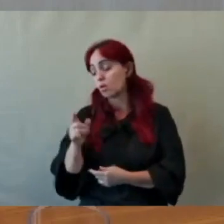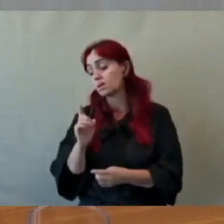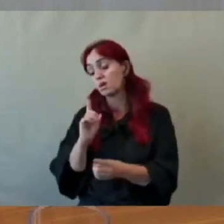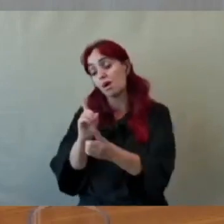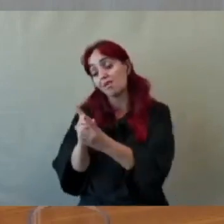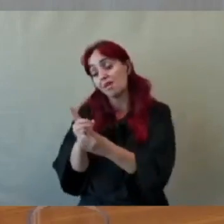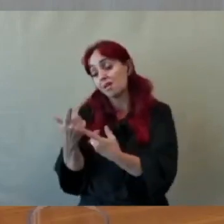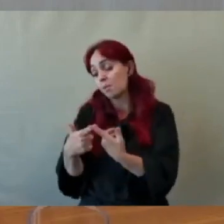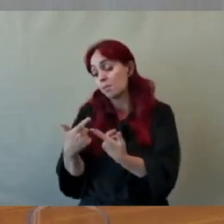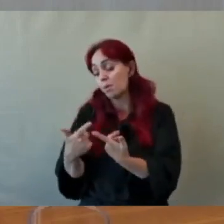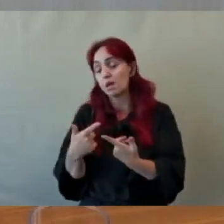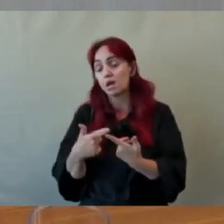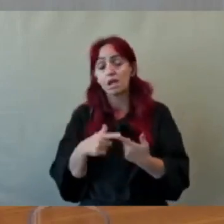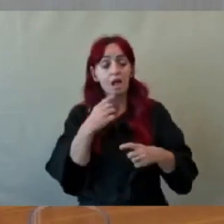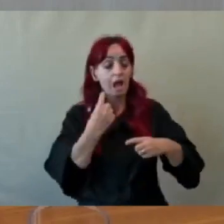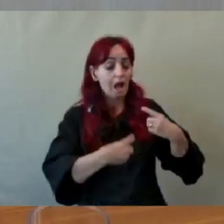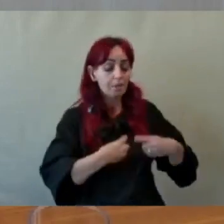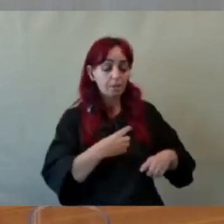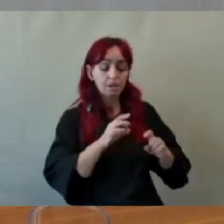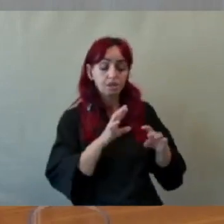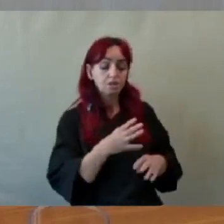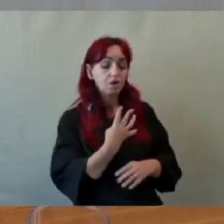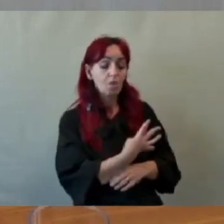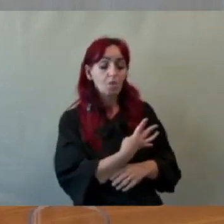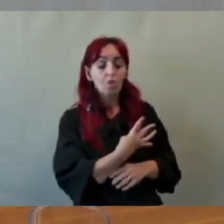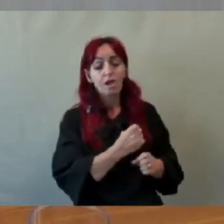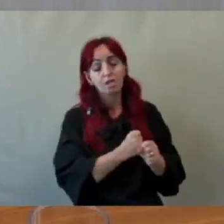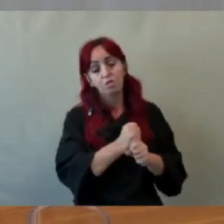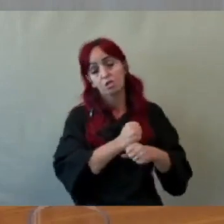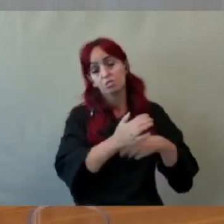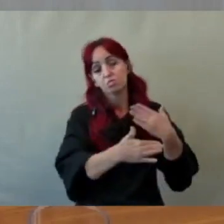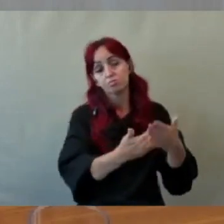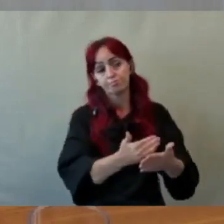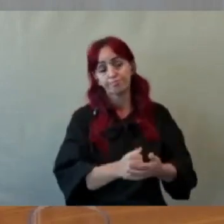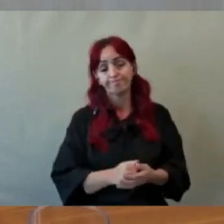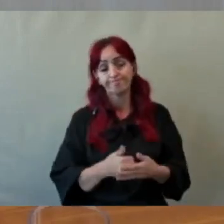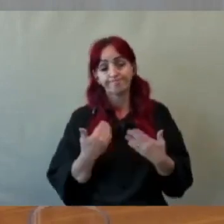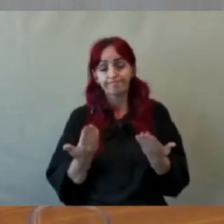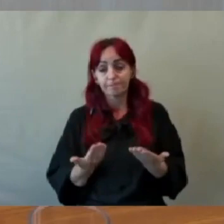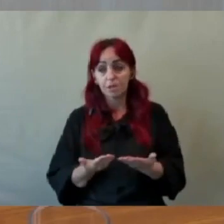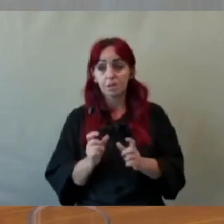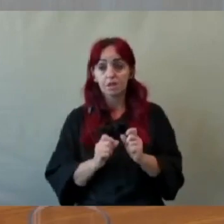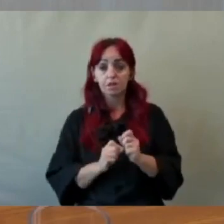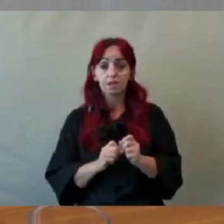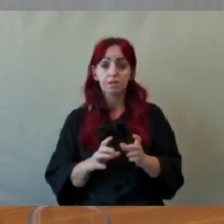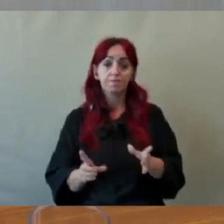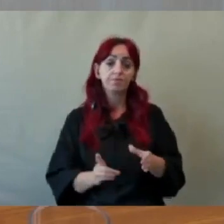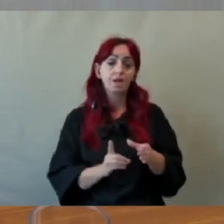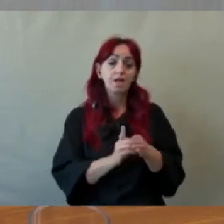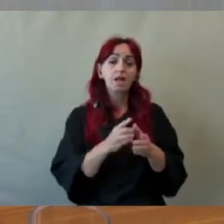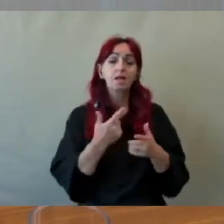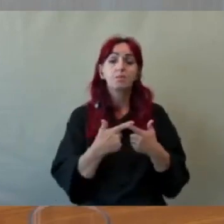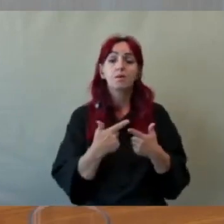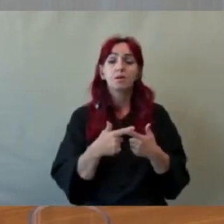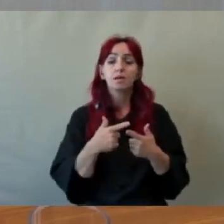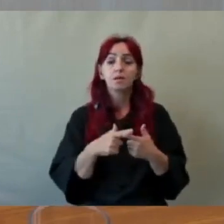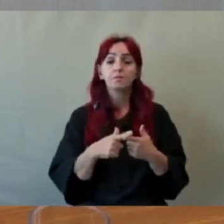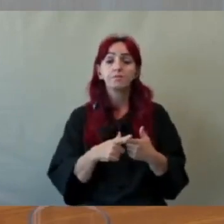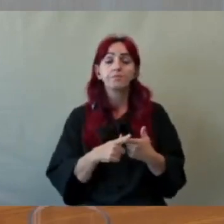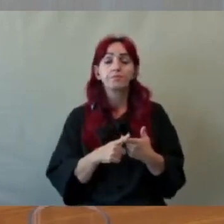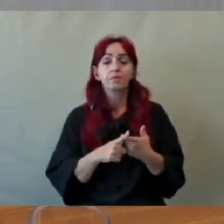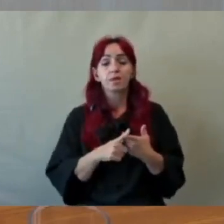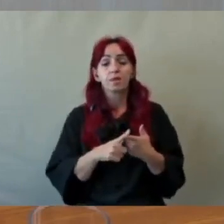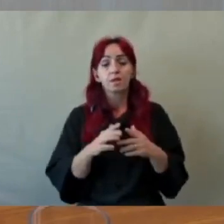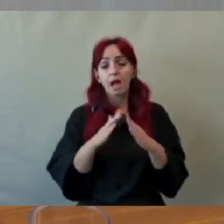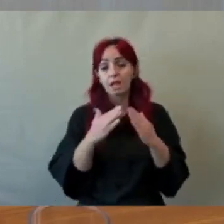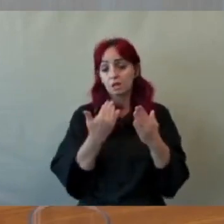só cobre a partir de 4 anos de idade. Isso também é uma questão que segrega, porque a rede municipal de Belo Horizonte ela faz